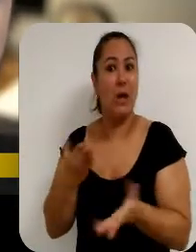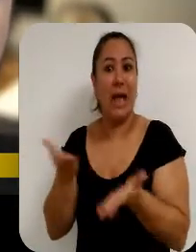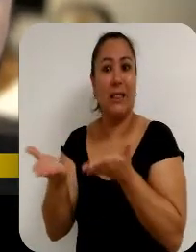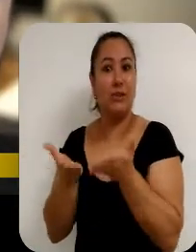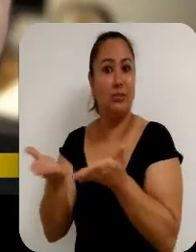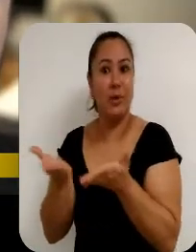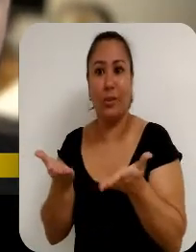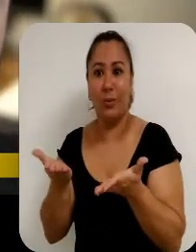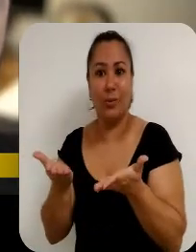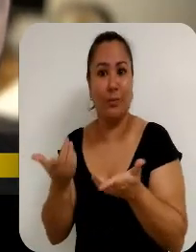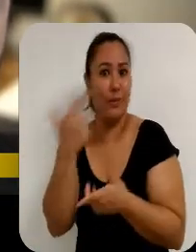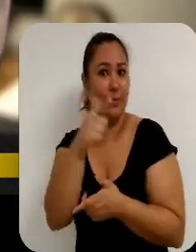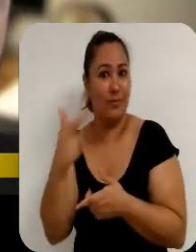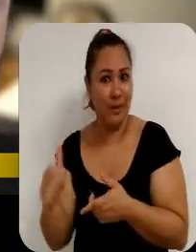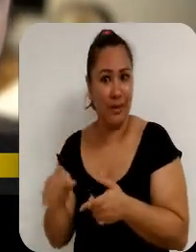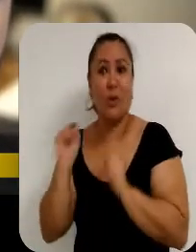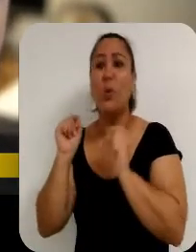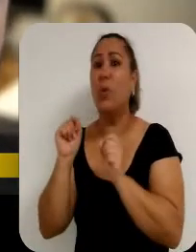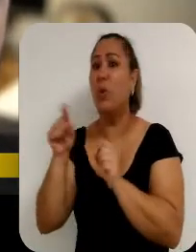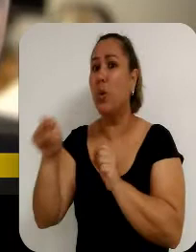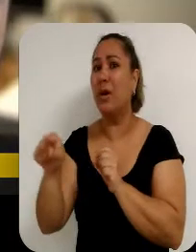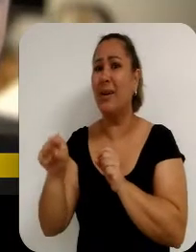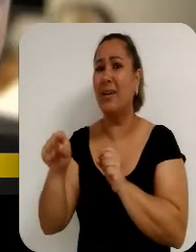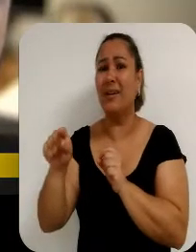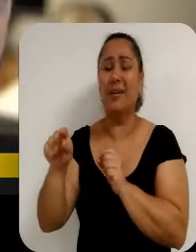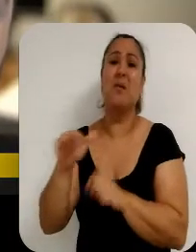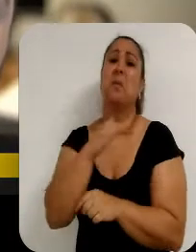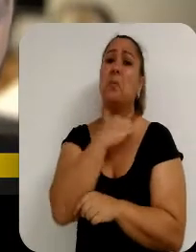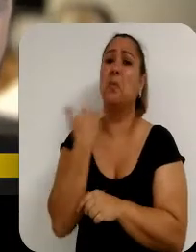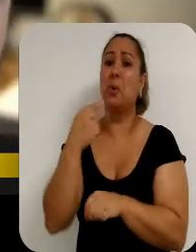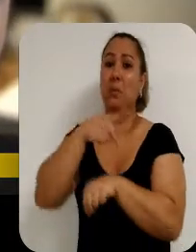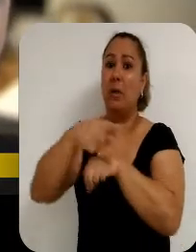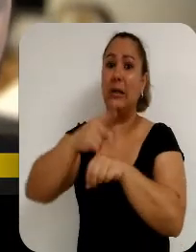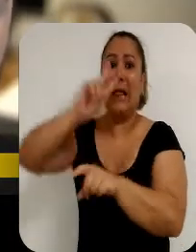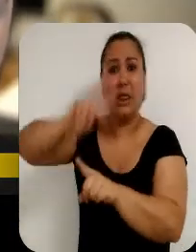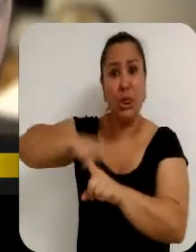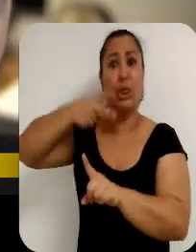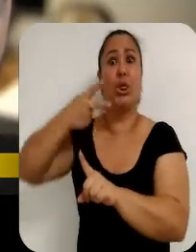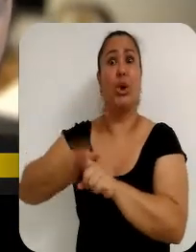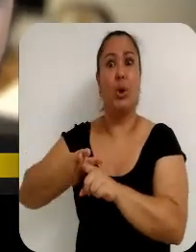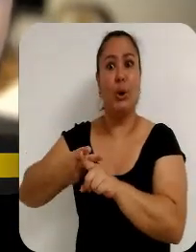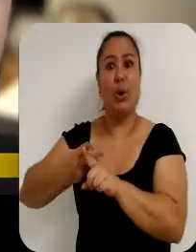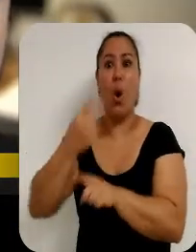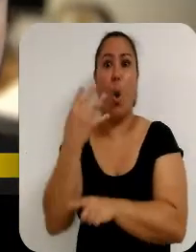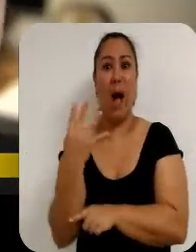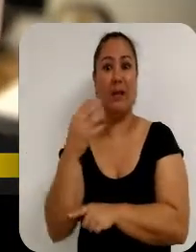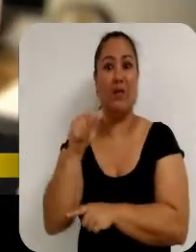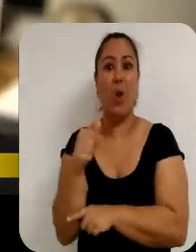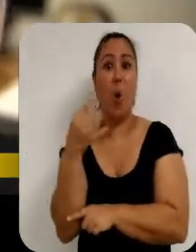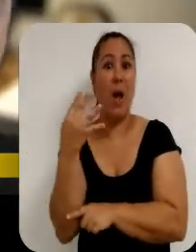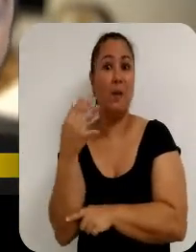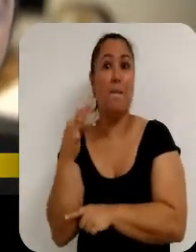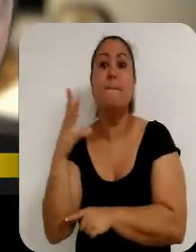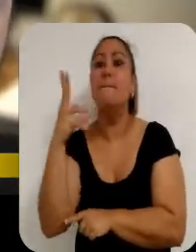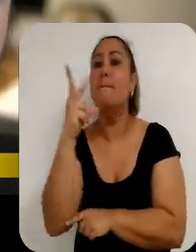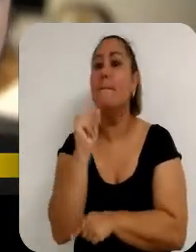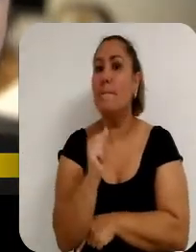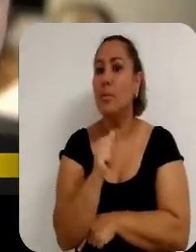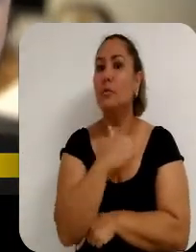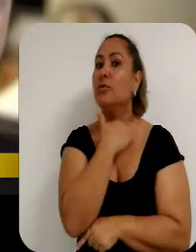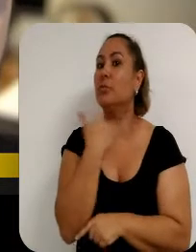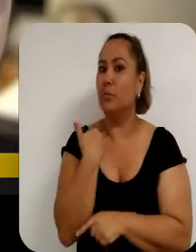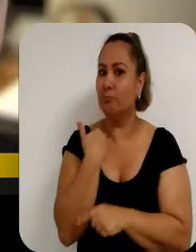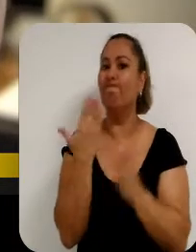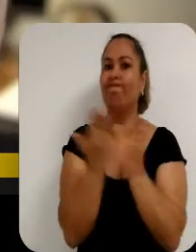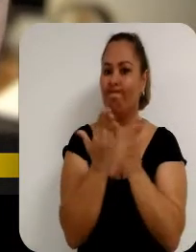país dobraria. Seriam 4,4 milhões de mortos calculados por esse estudo, que é reputadíssimo, que tem muita